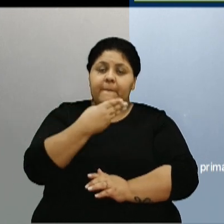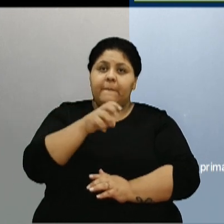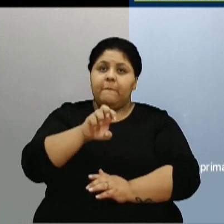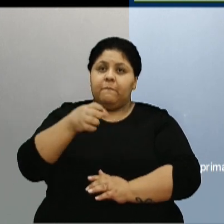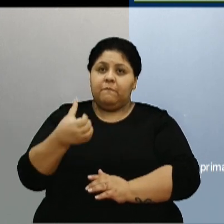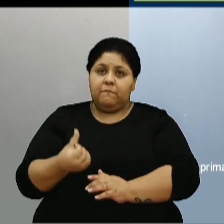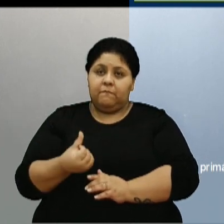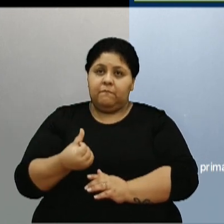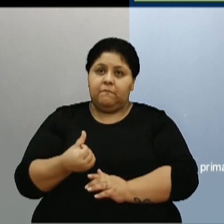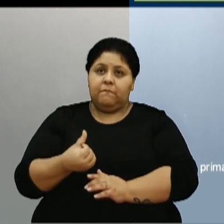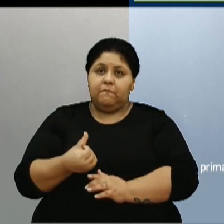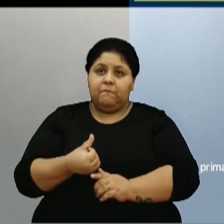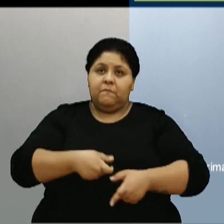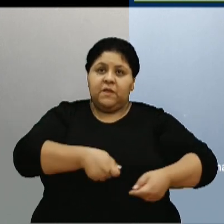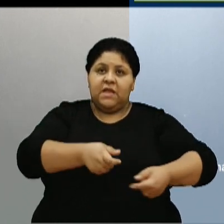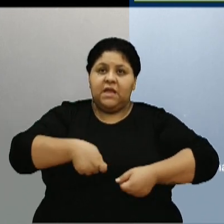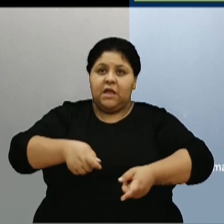949.356. E as despesas,